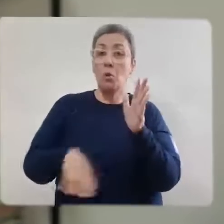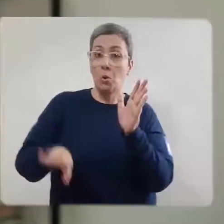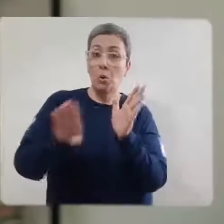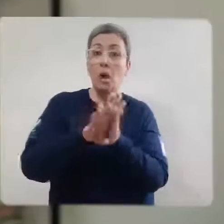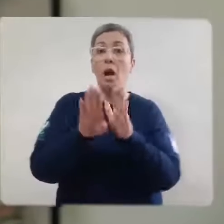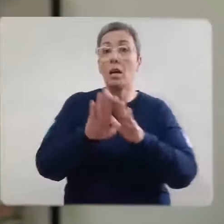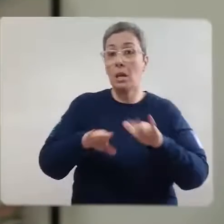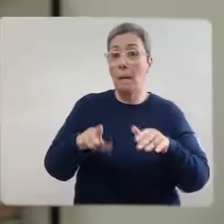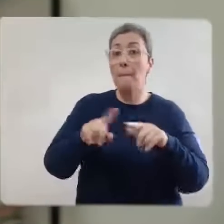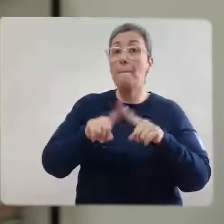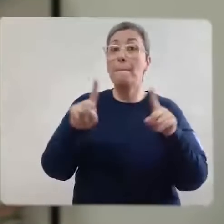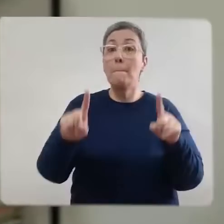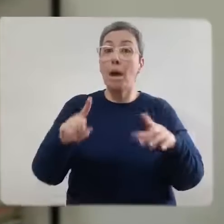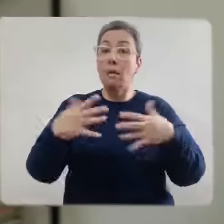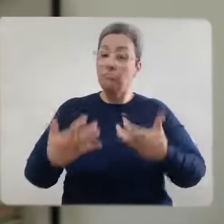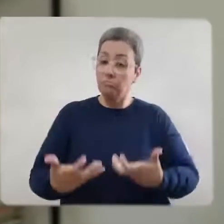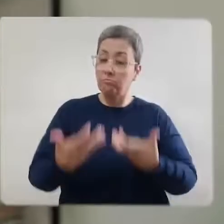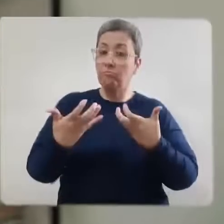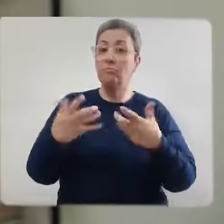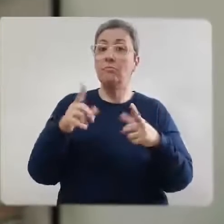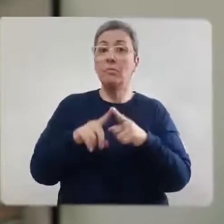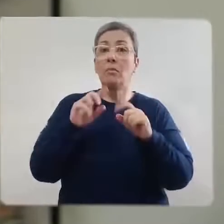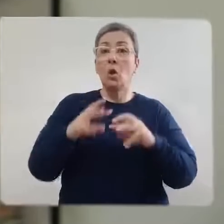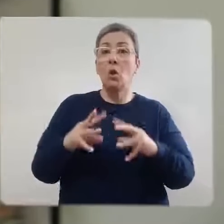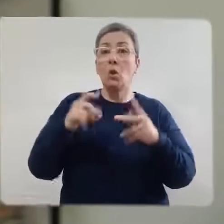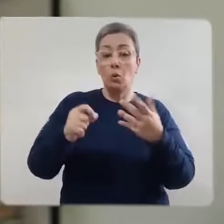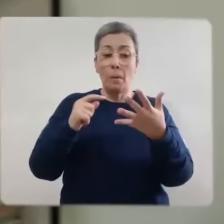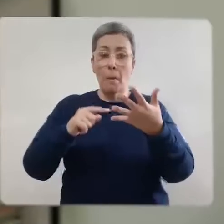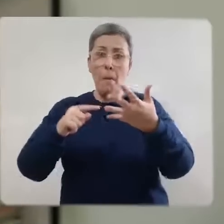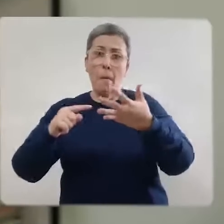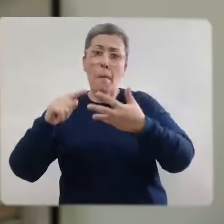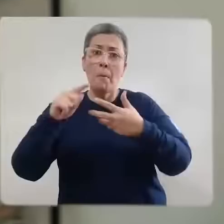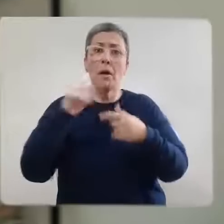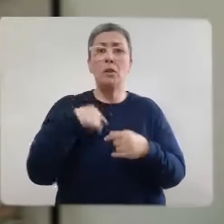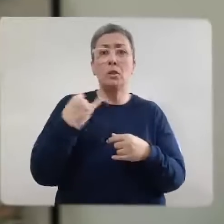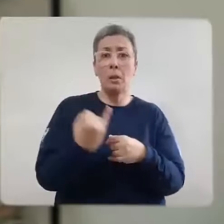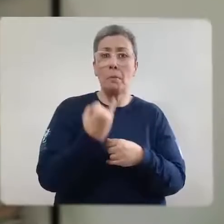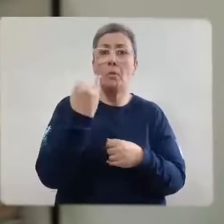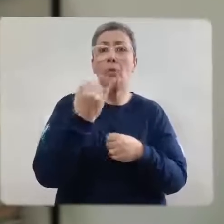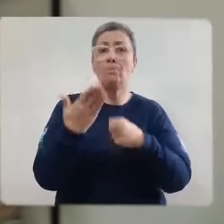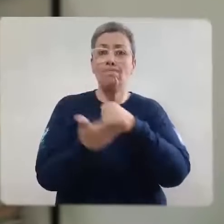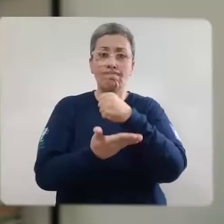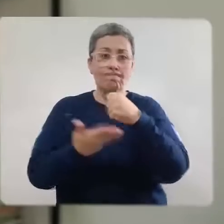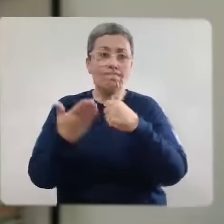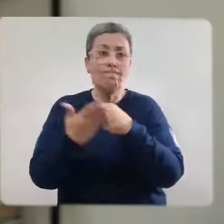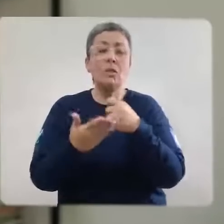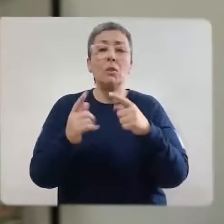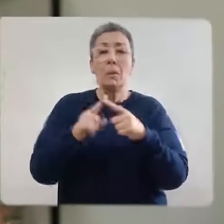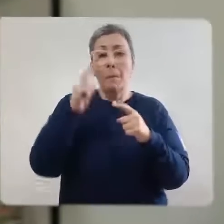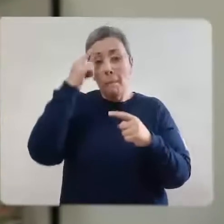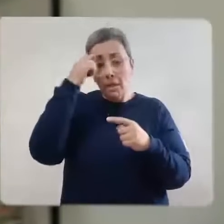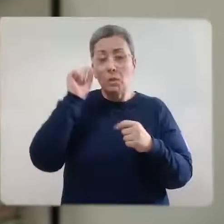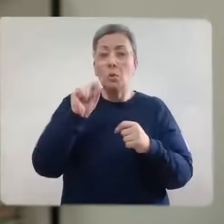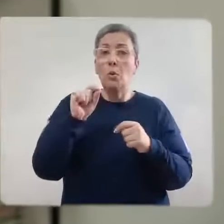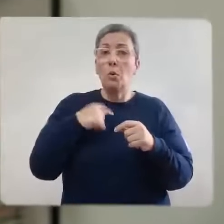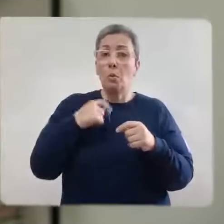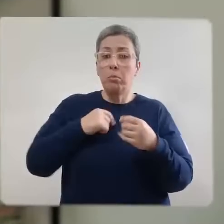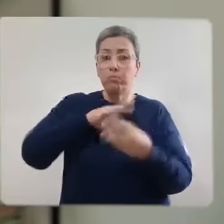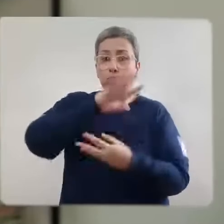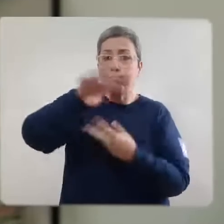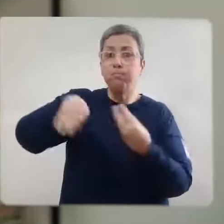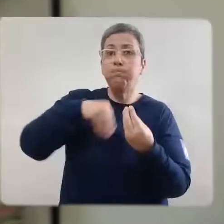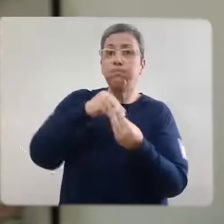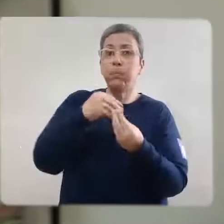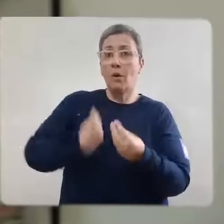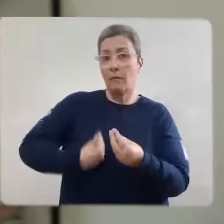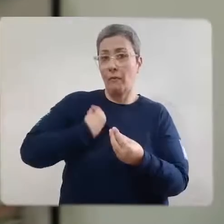chegue na escola mais disposta. Então, todos esses elementos são fundantes, pensando esse educando aí de forma